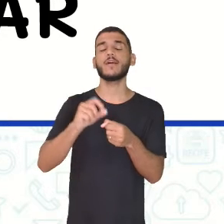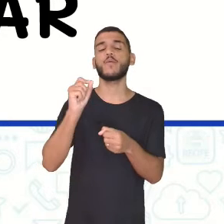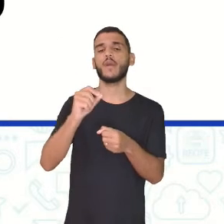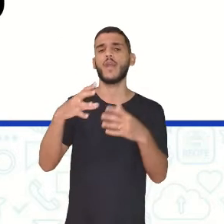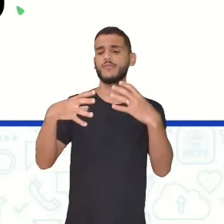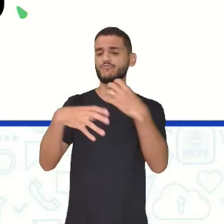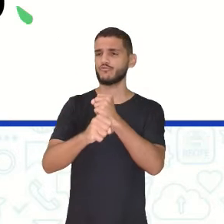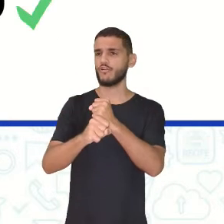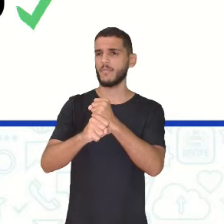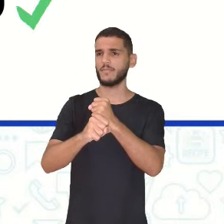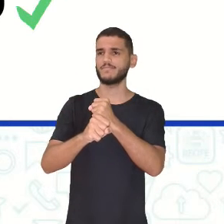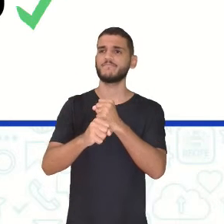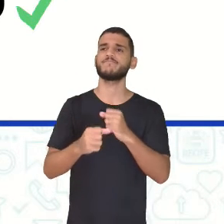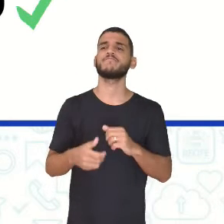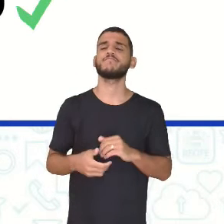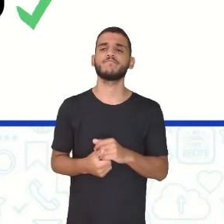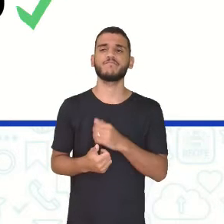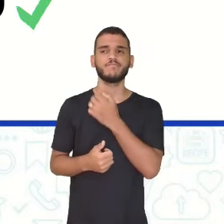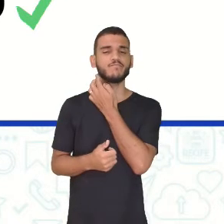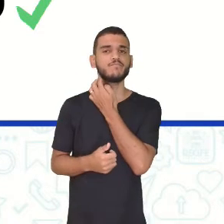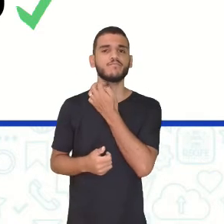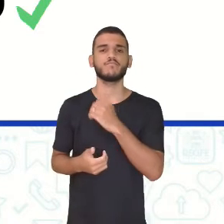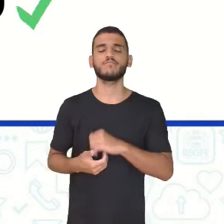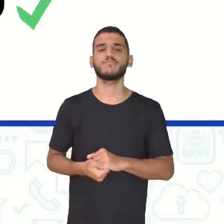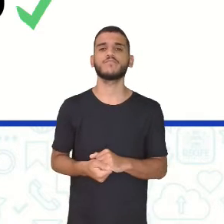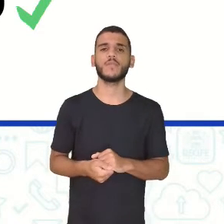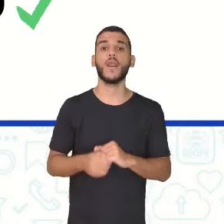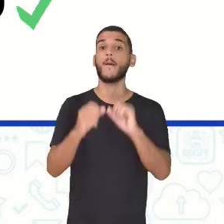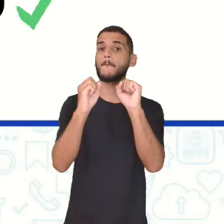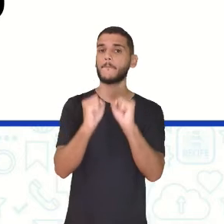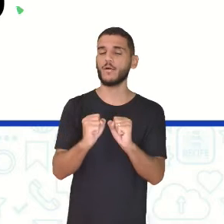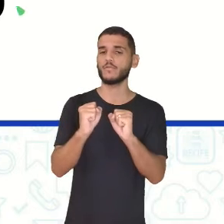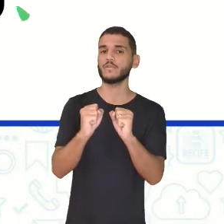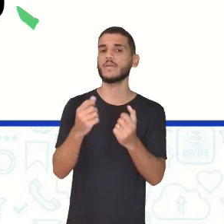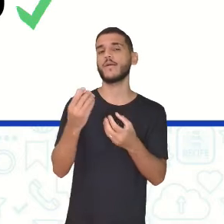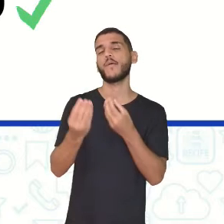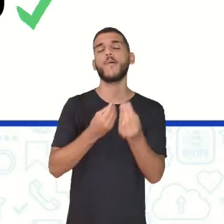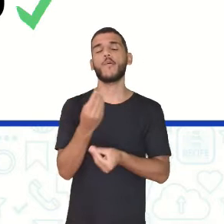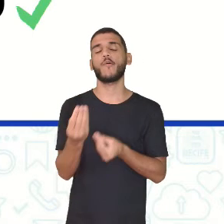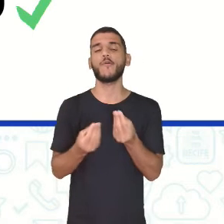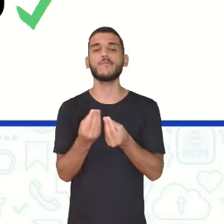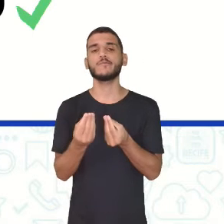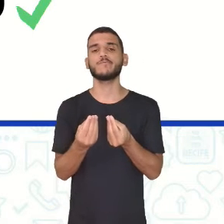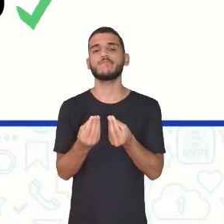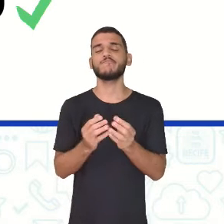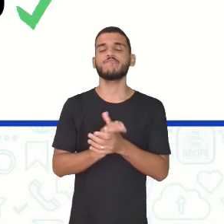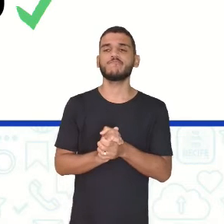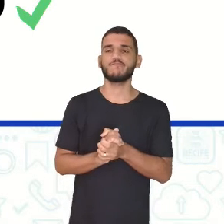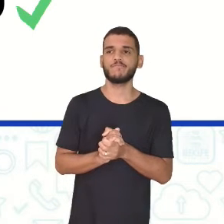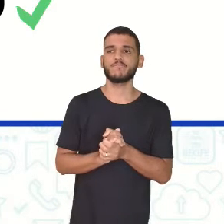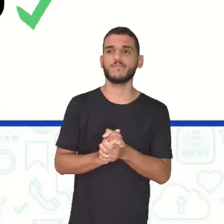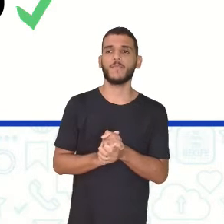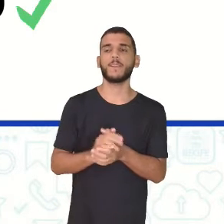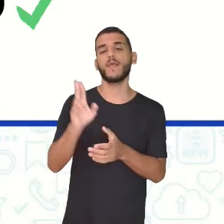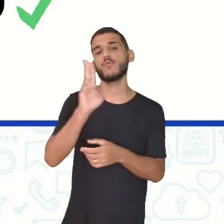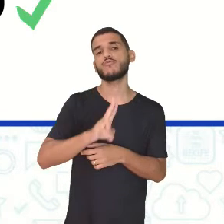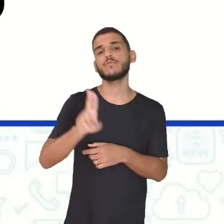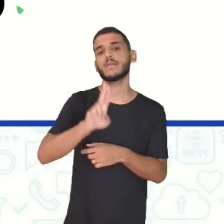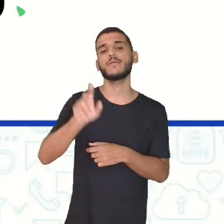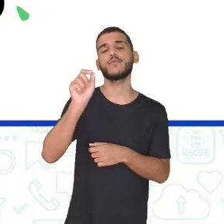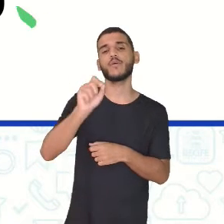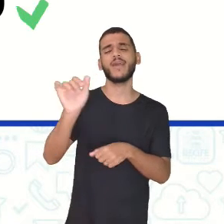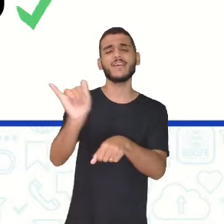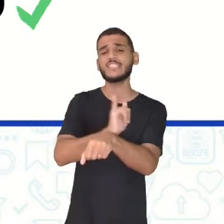entre esses valores, tá bom? Mas a gente pode resolver essa situação através de